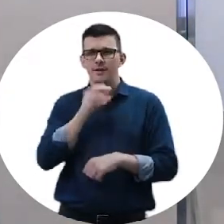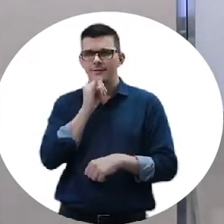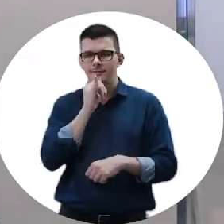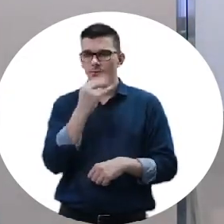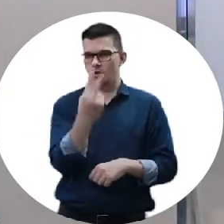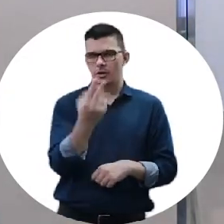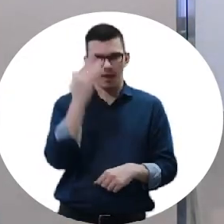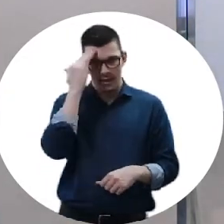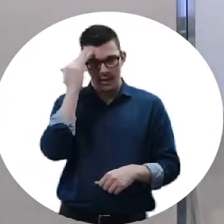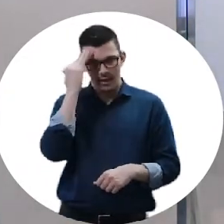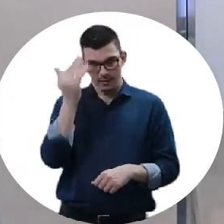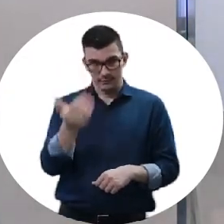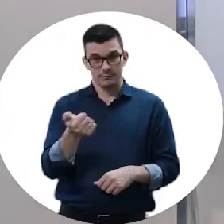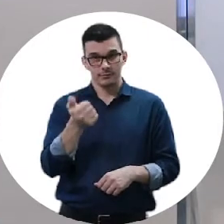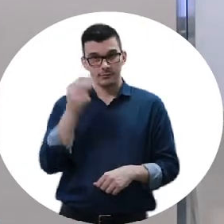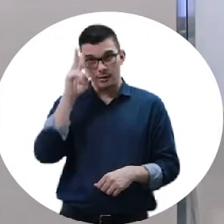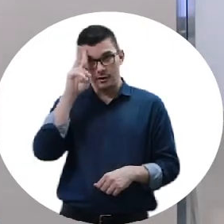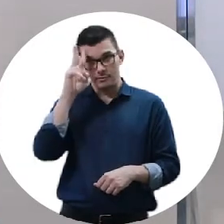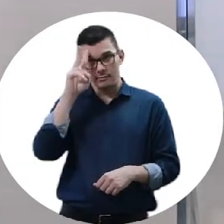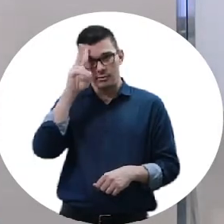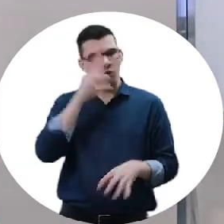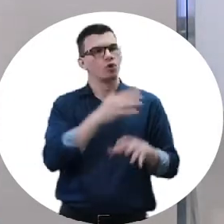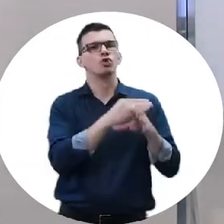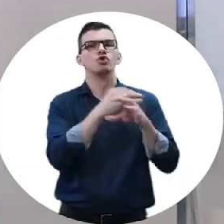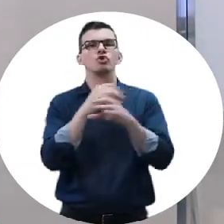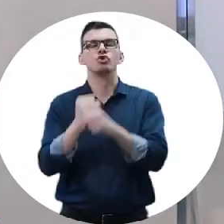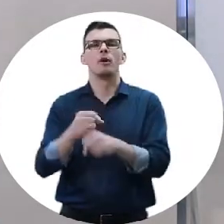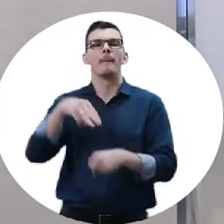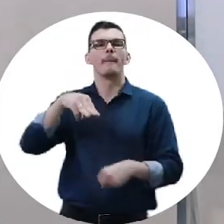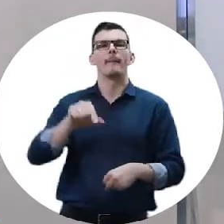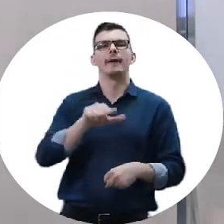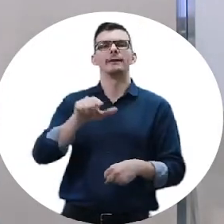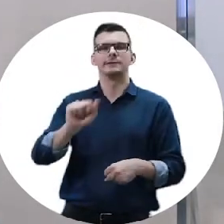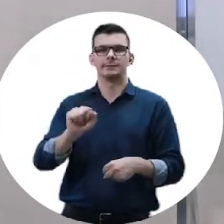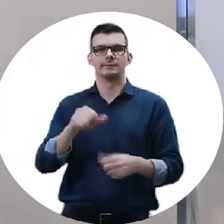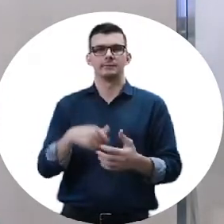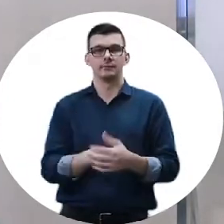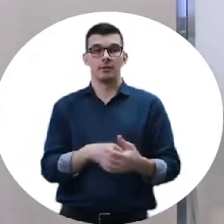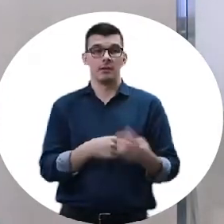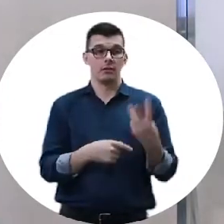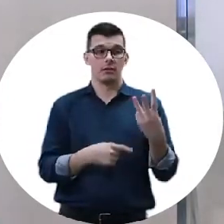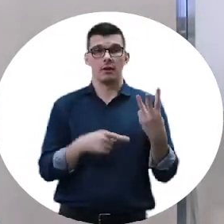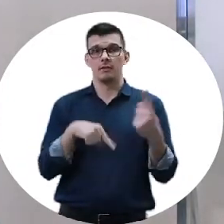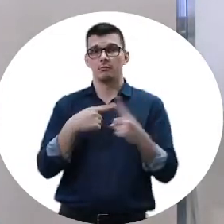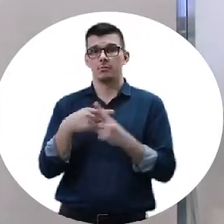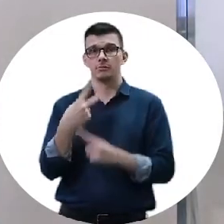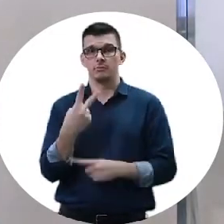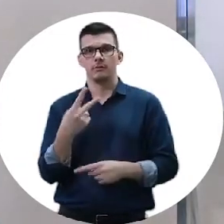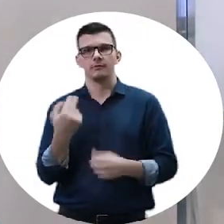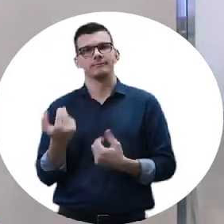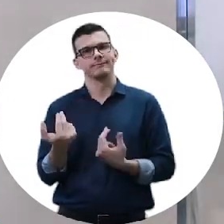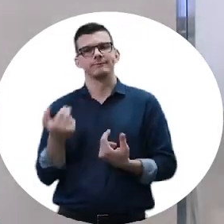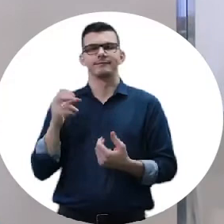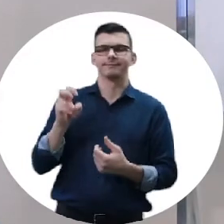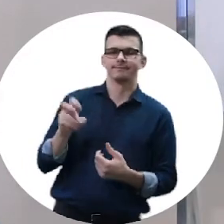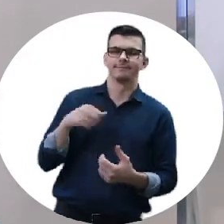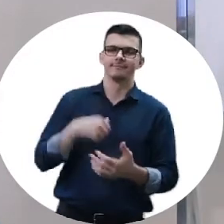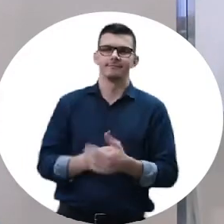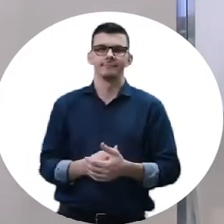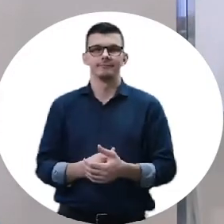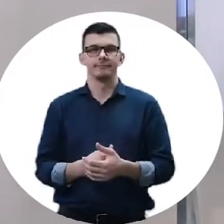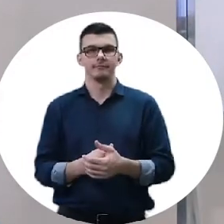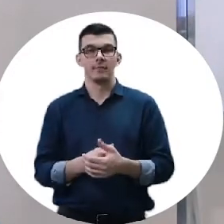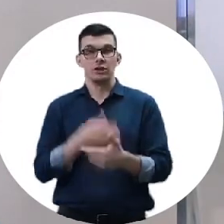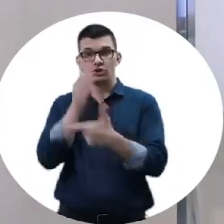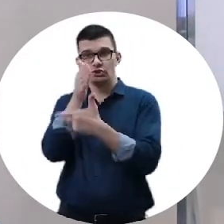que eu faço para calcular a aceleração? Só somar massa, soma massa. 3 mais 2, 5. E divido a F por 5. Pega a força e